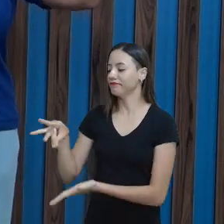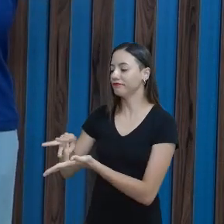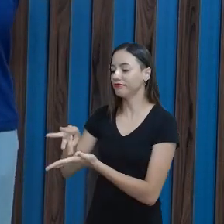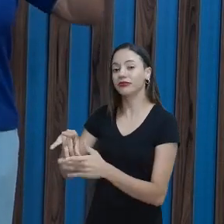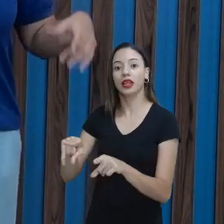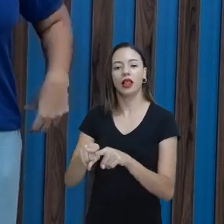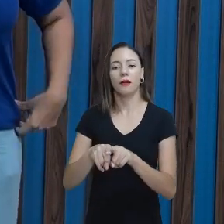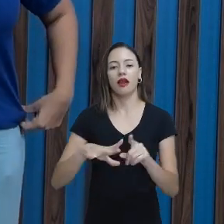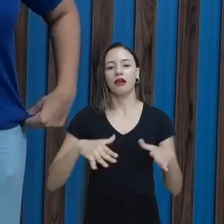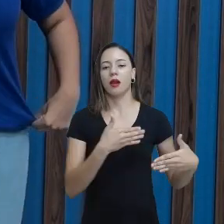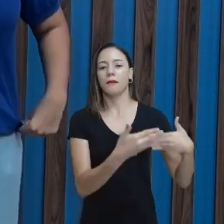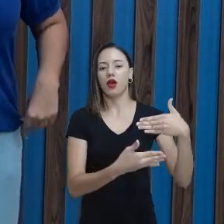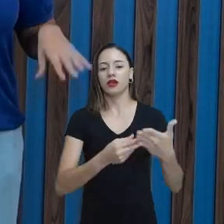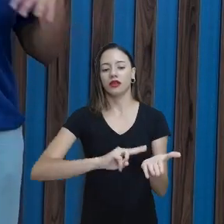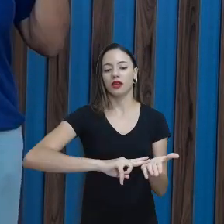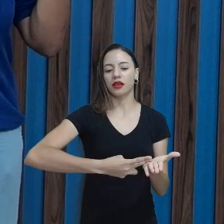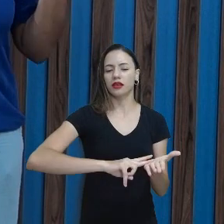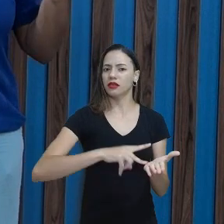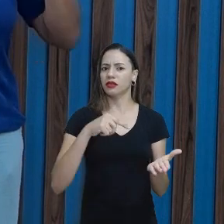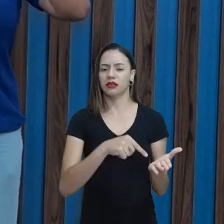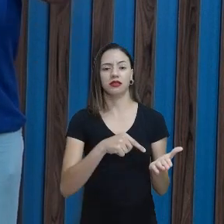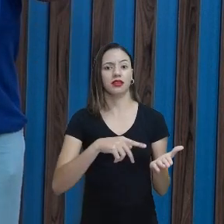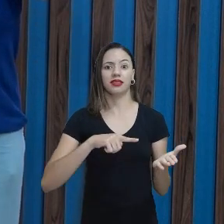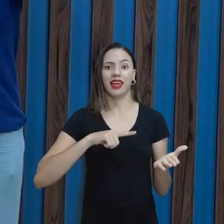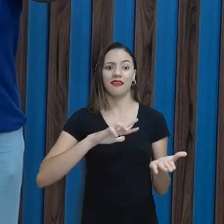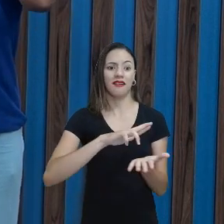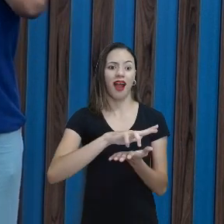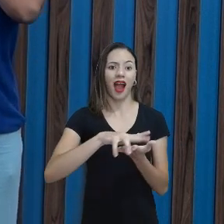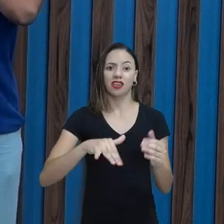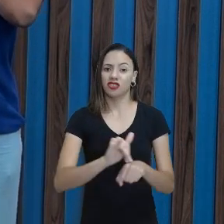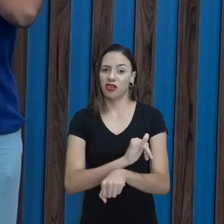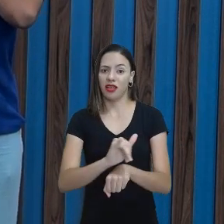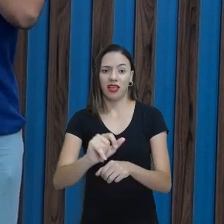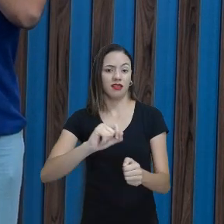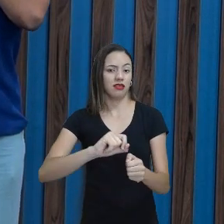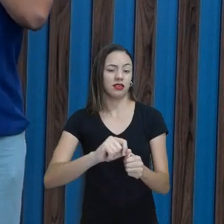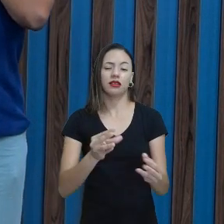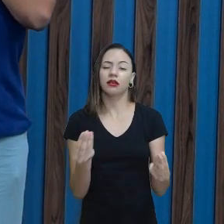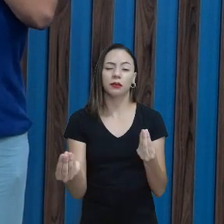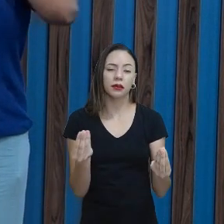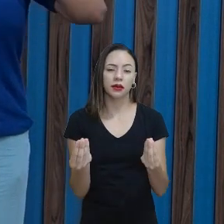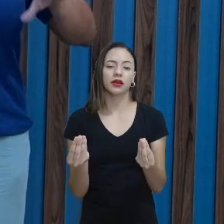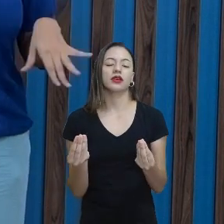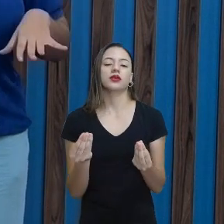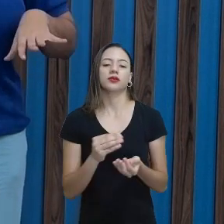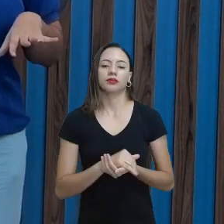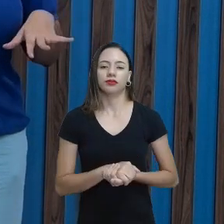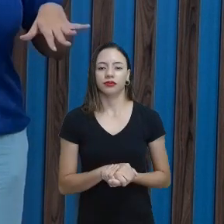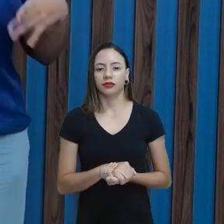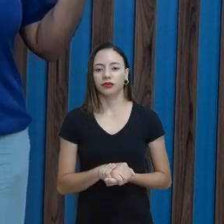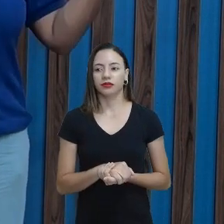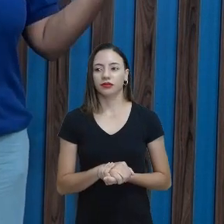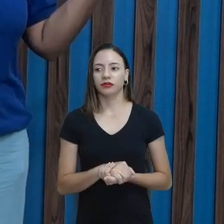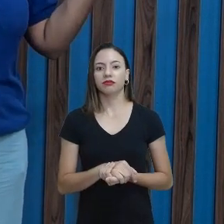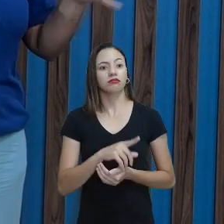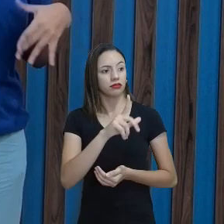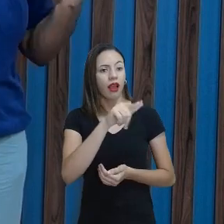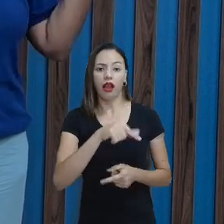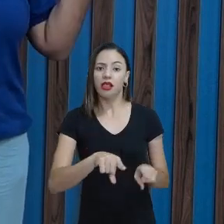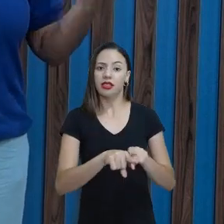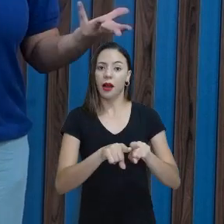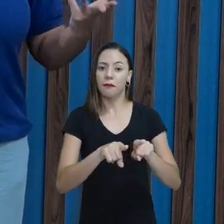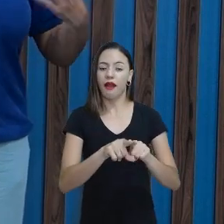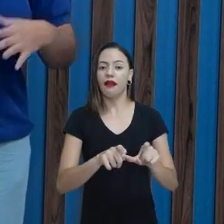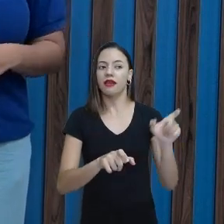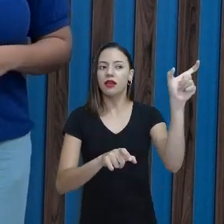de tradução ele pode ser feito de diversas maneiras. Inclusive, é uma profissão, né? Sim.